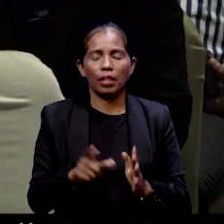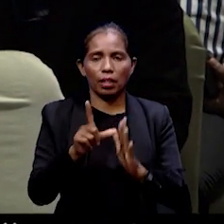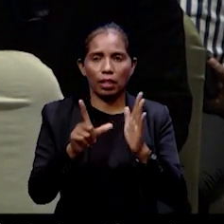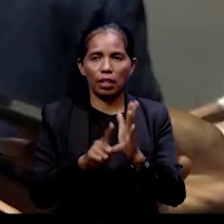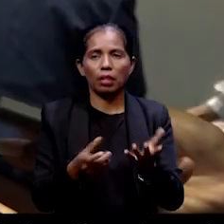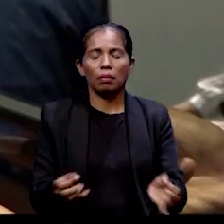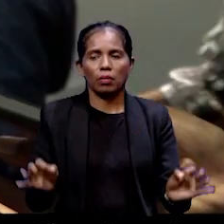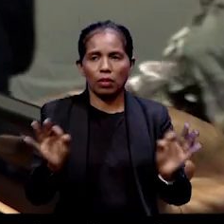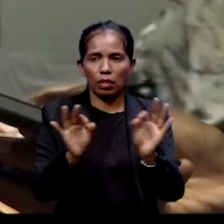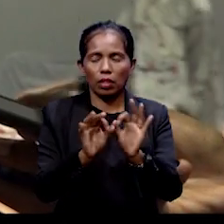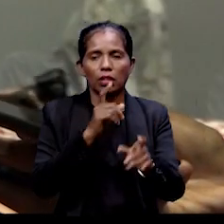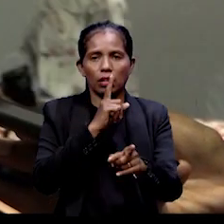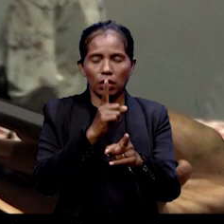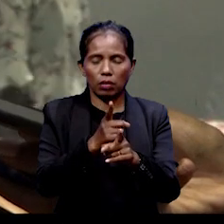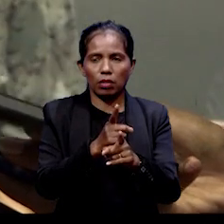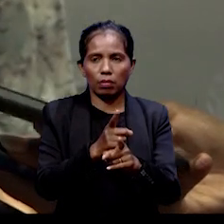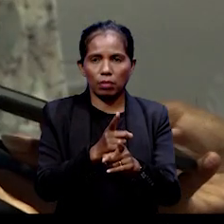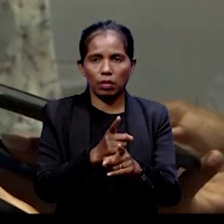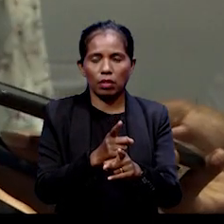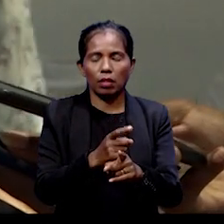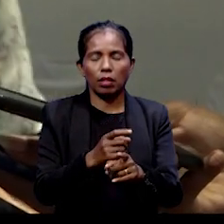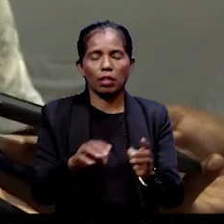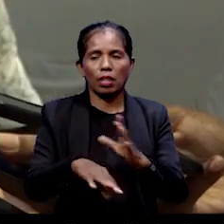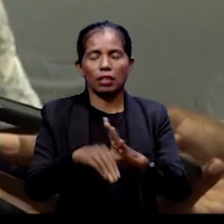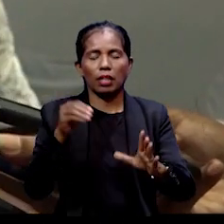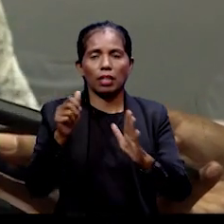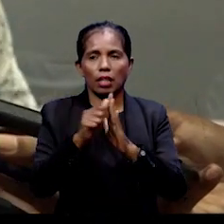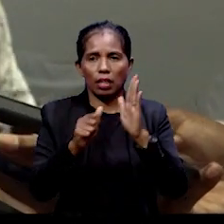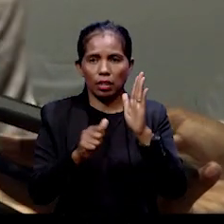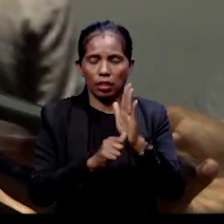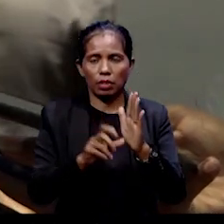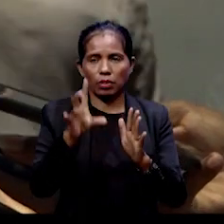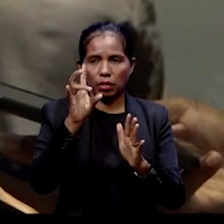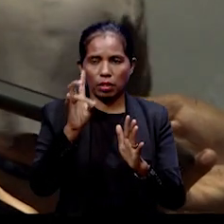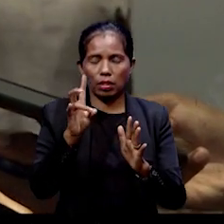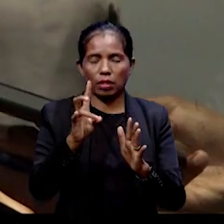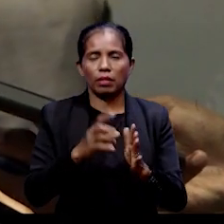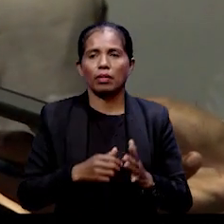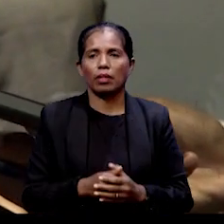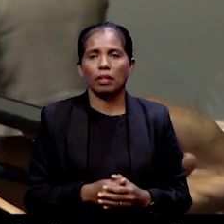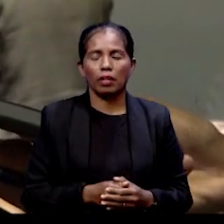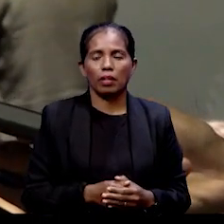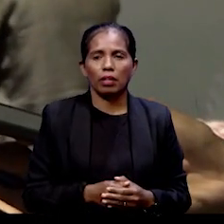liu lebe significativo ba hasaiti artigo ite ia artigo seti musika ia